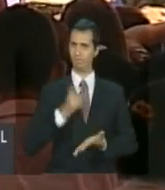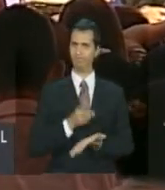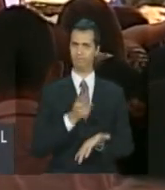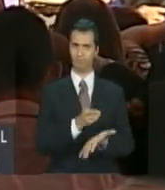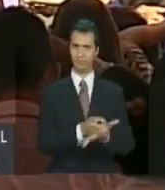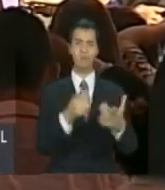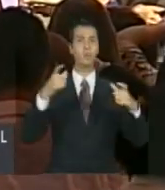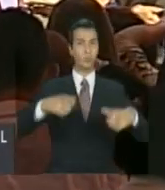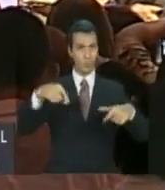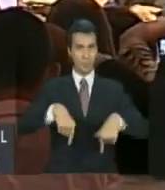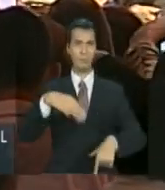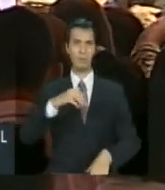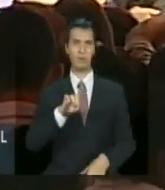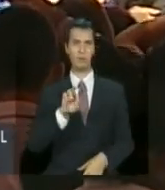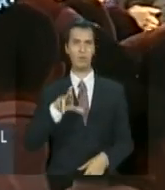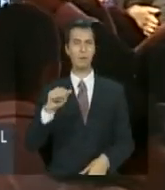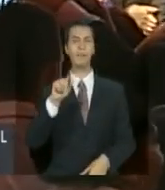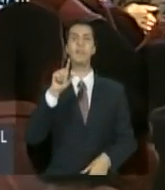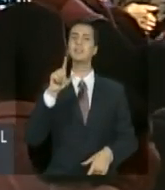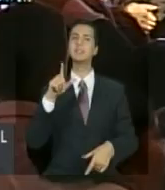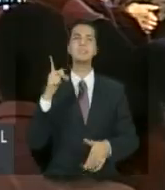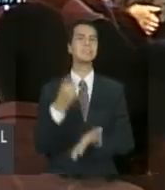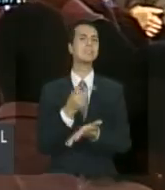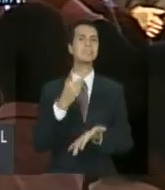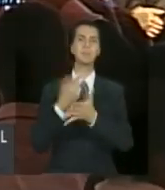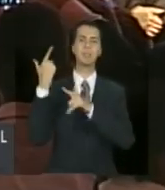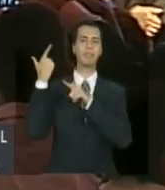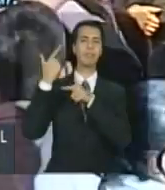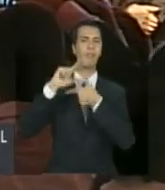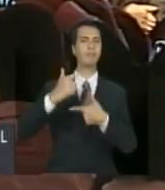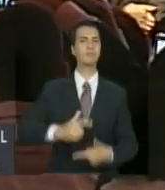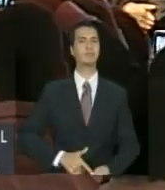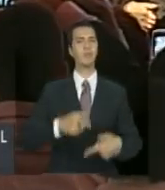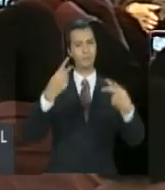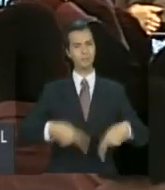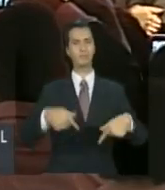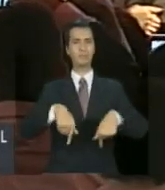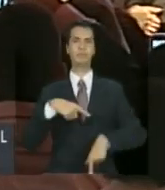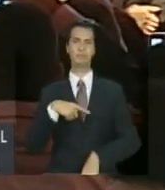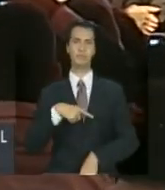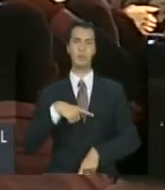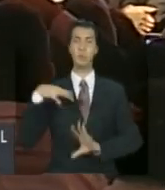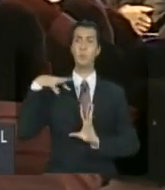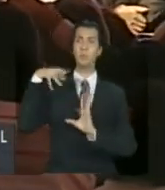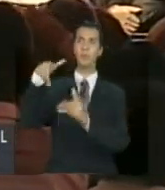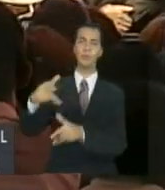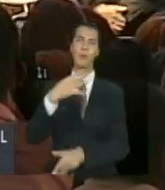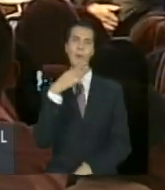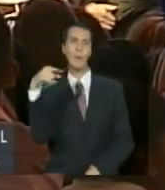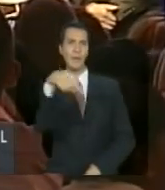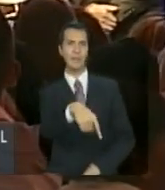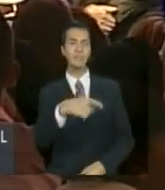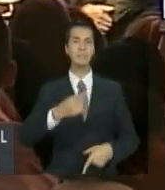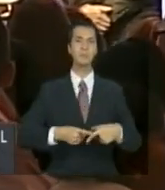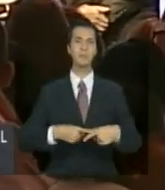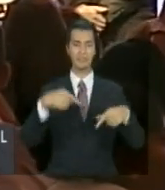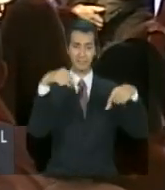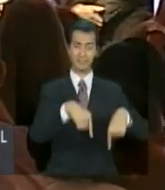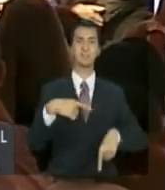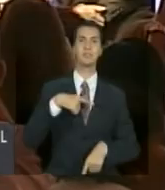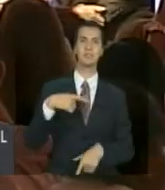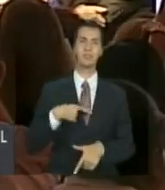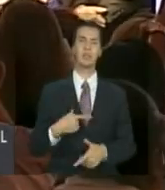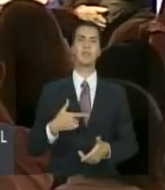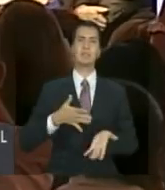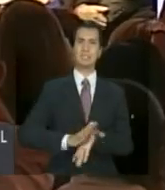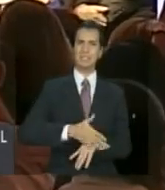Madureira é um dos bairros mais tradicionais do Rio de Janeiro, né? É um bairro que é conhecido internacionalmente pelas grandes escolas de samba que ele